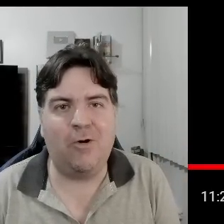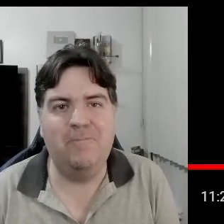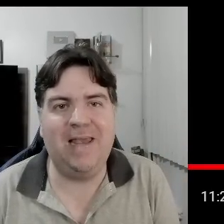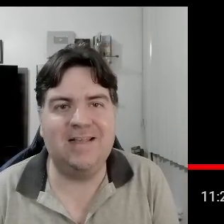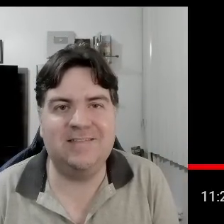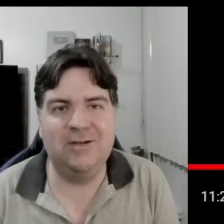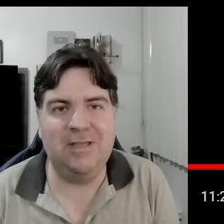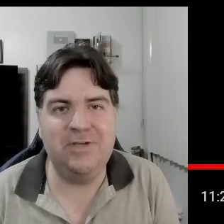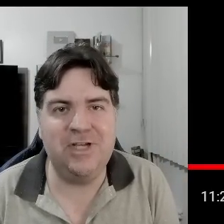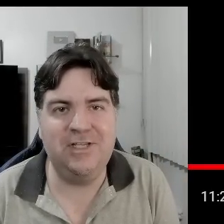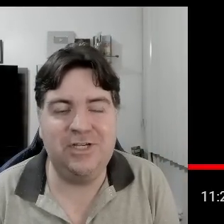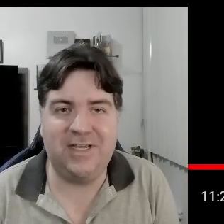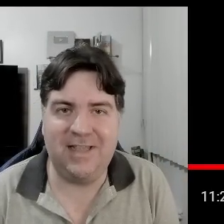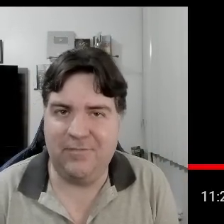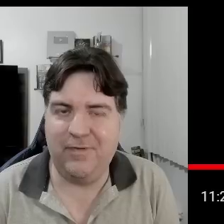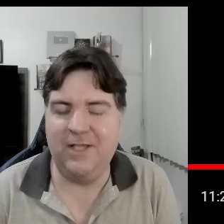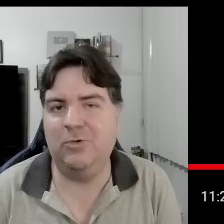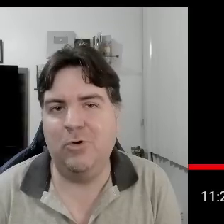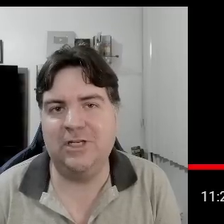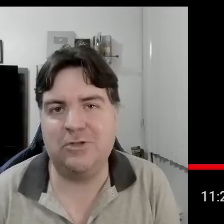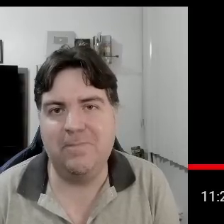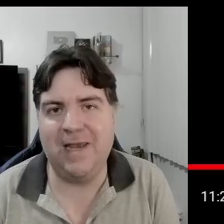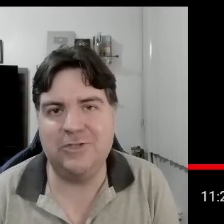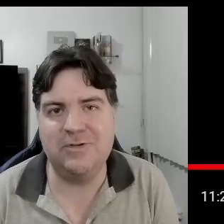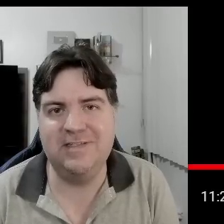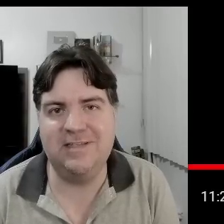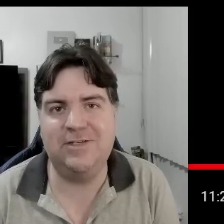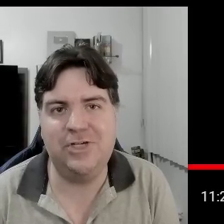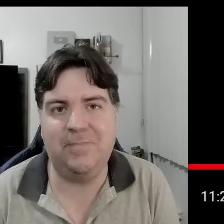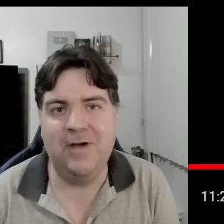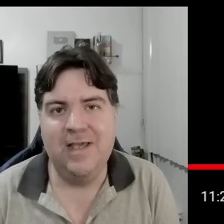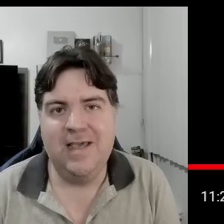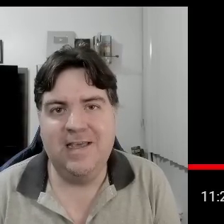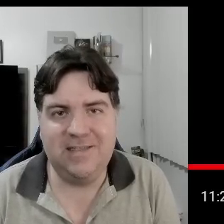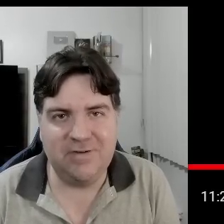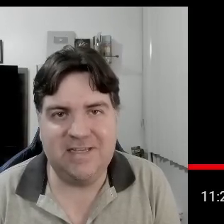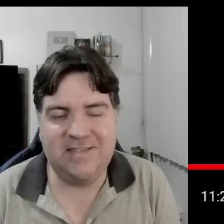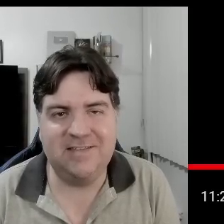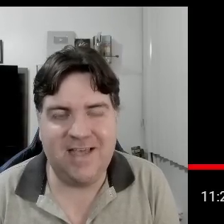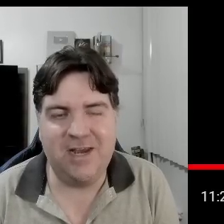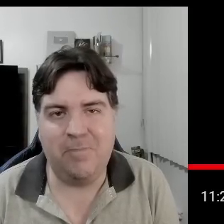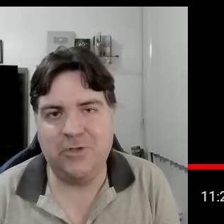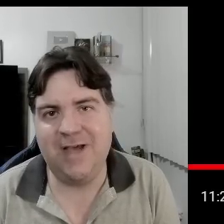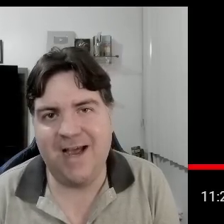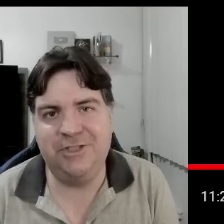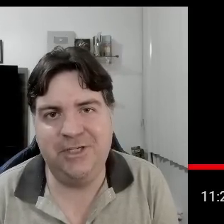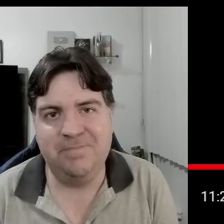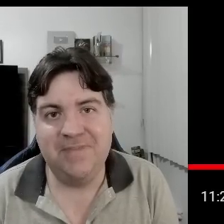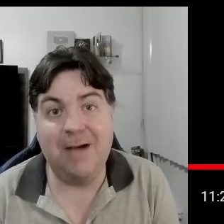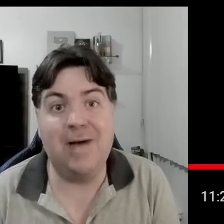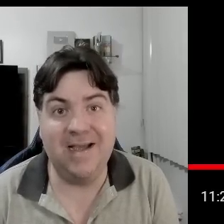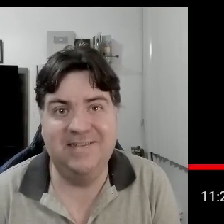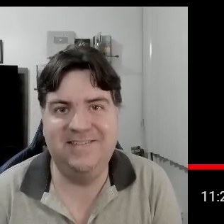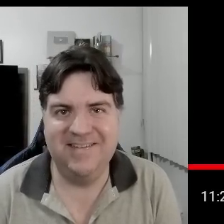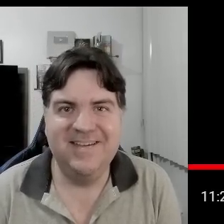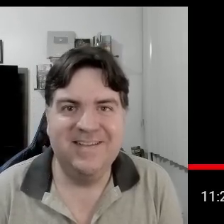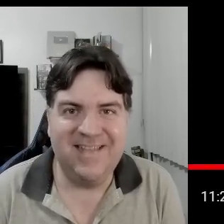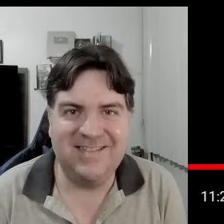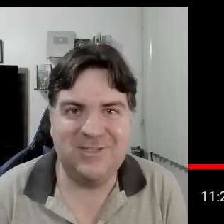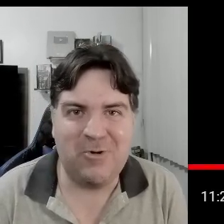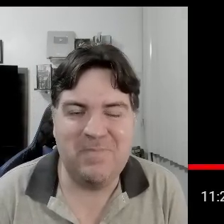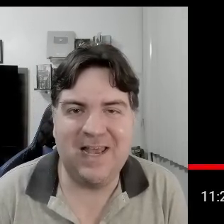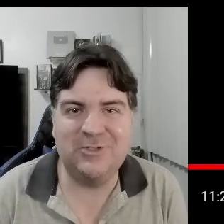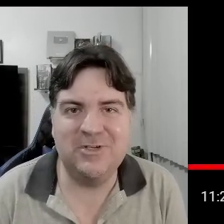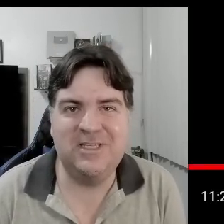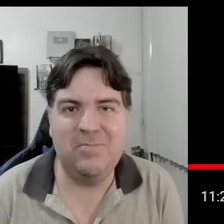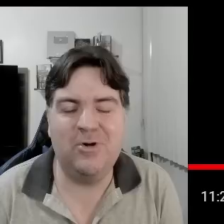essa compilação da Mídia Ninja, que tem feito outras compilações desse tipo. E se vocês quiserem, eu posso reagir a mais